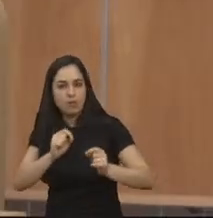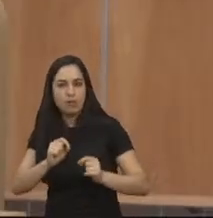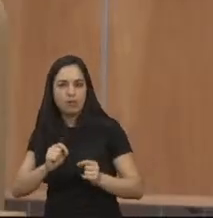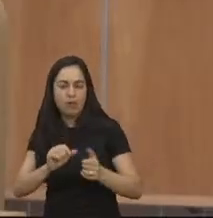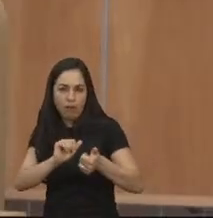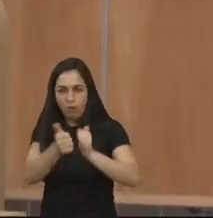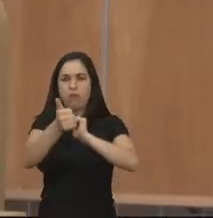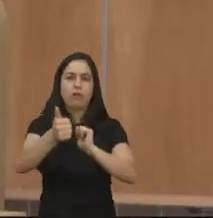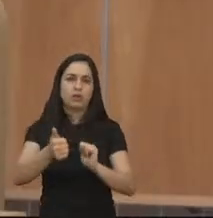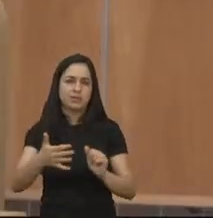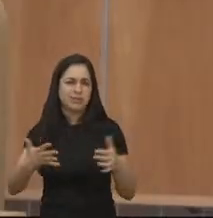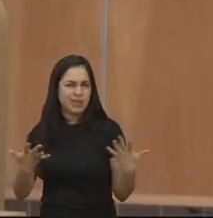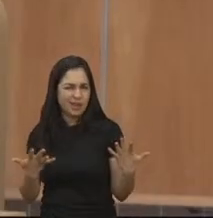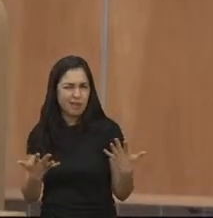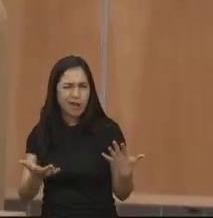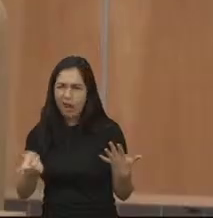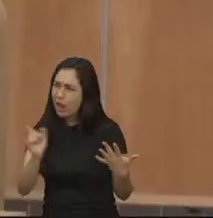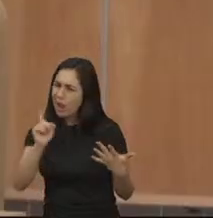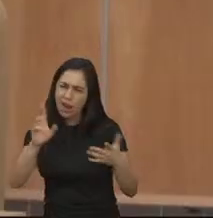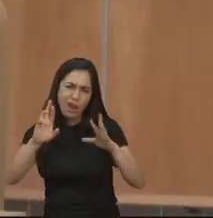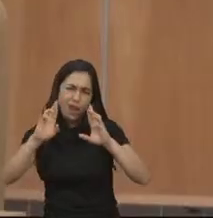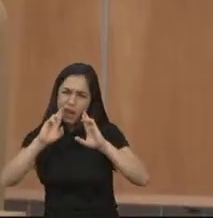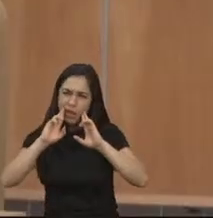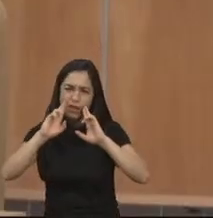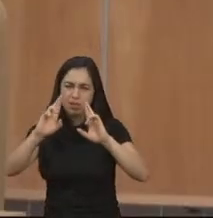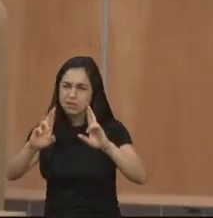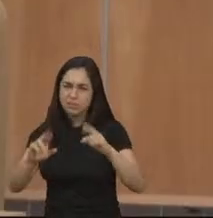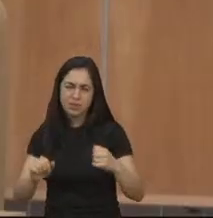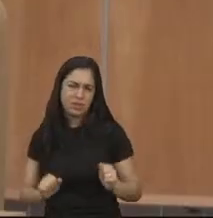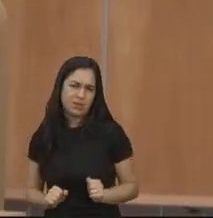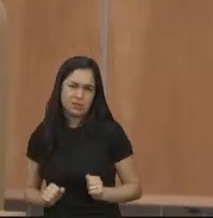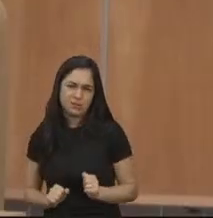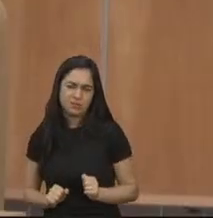1, não respeita a sinalização, etc.